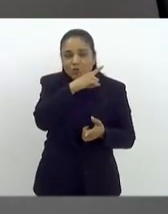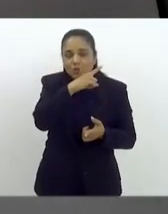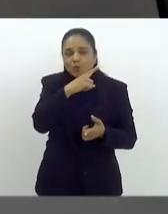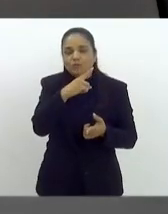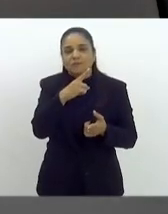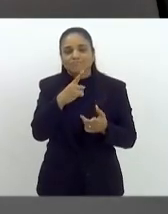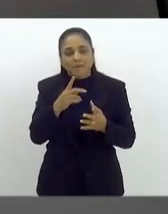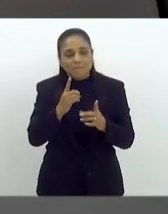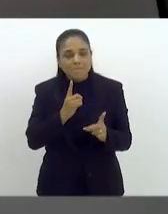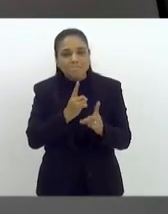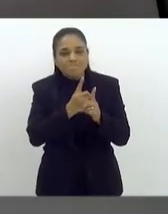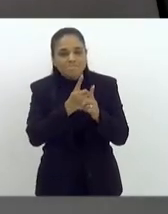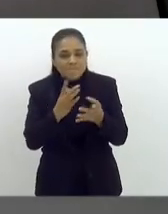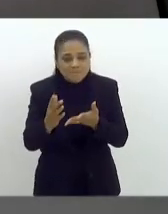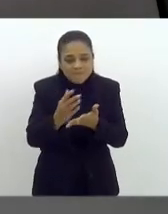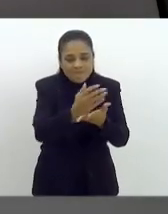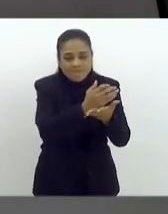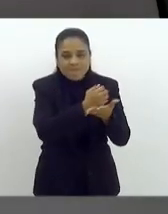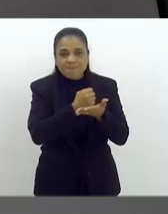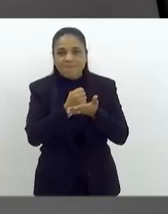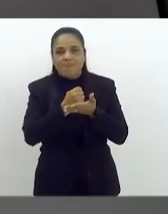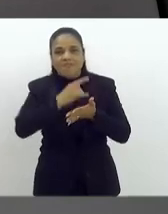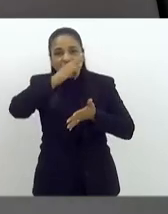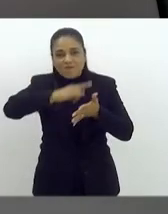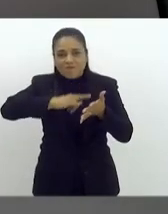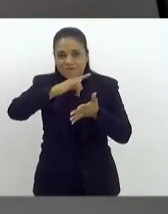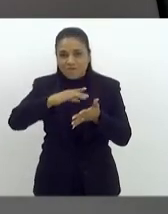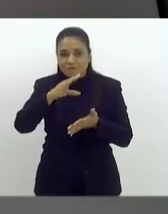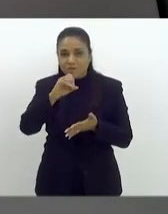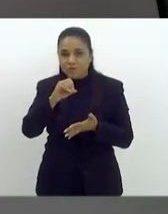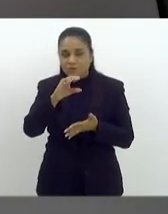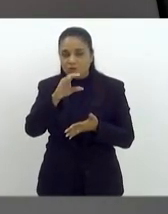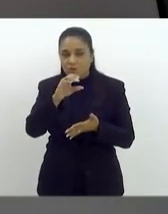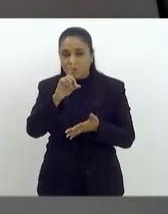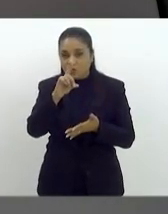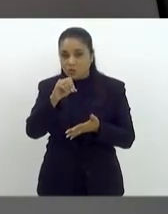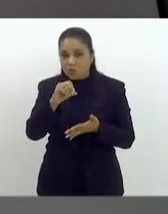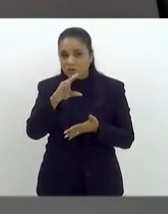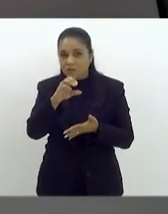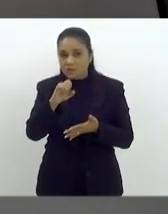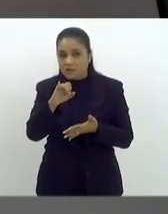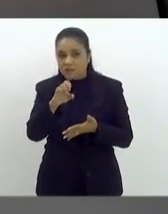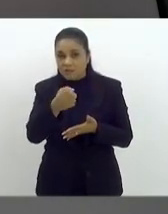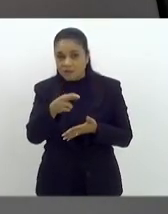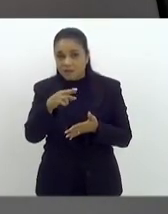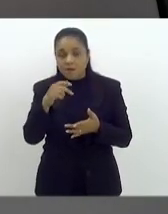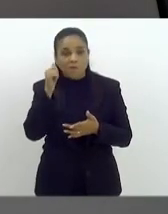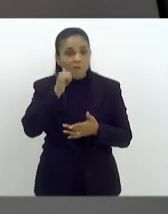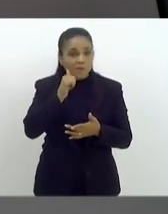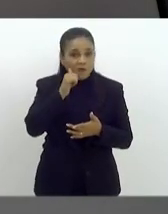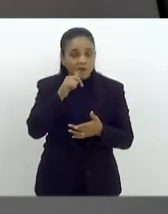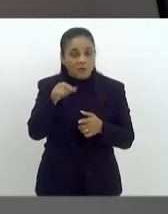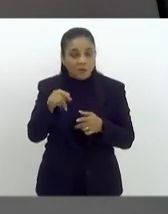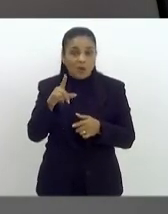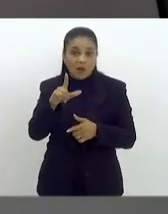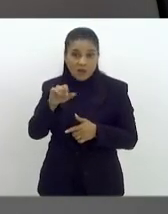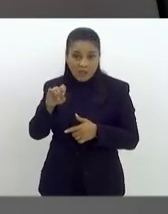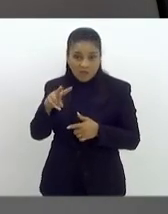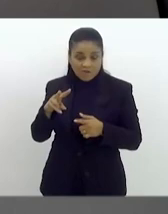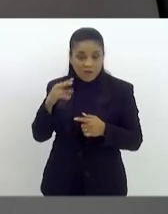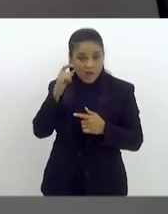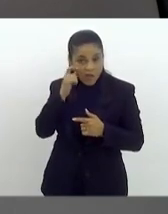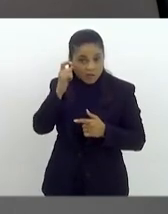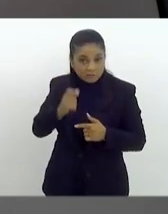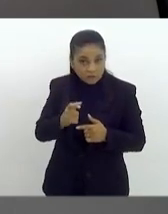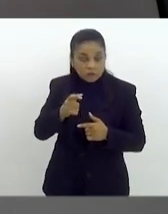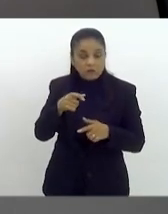produção do doce mulher então a gente como a doutora chamou atenção a gente tem trabalhado nos cursos de